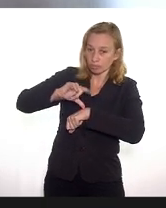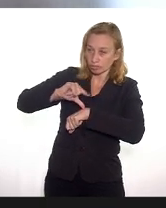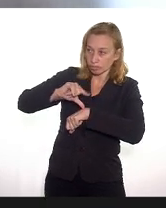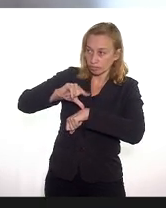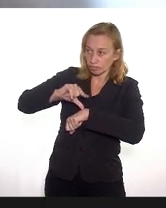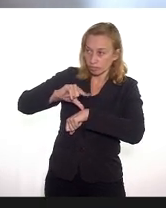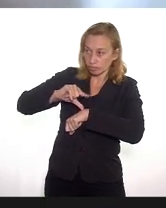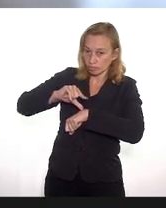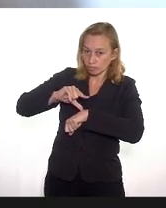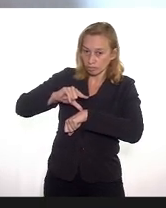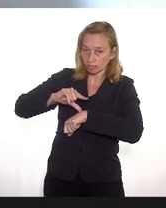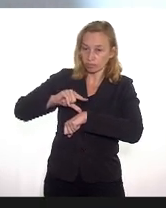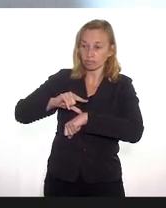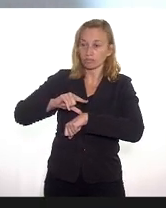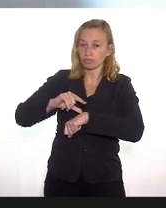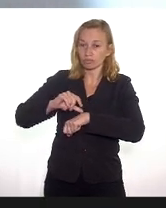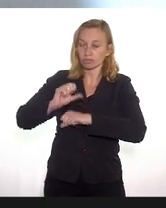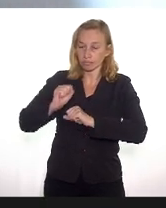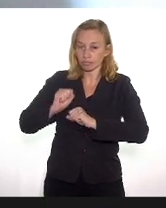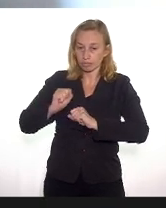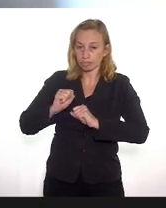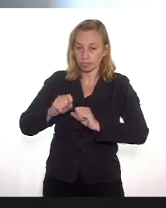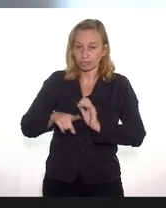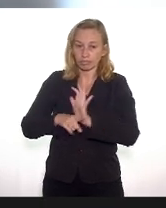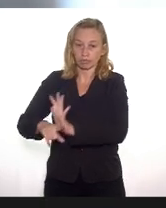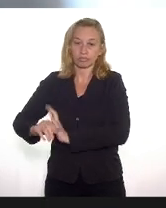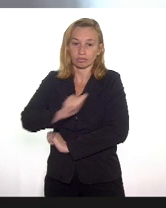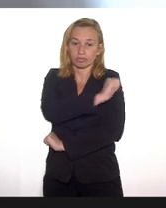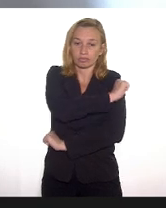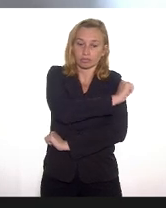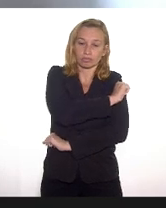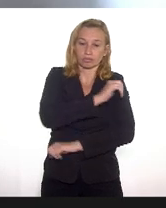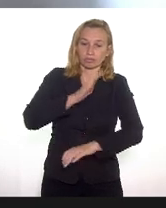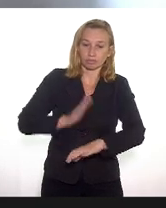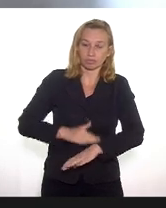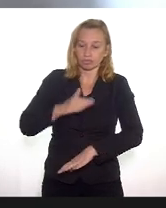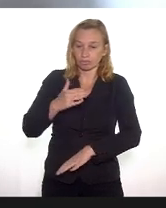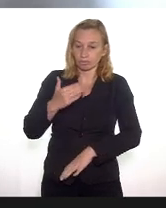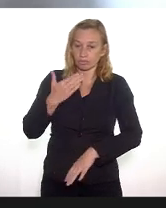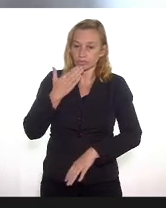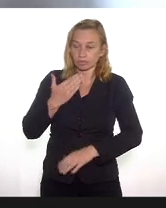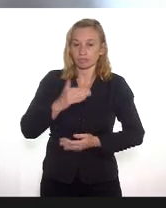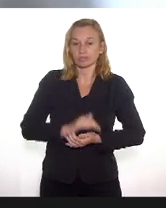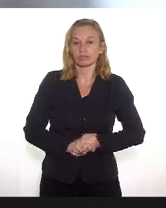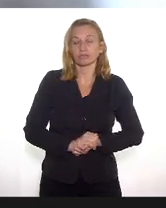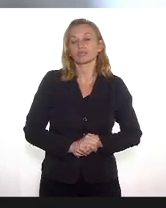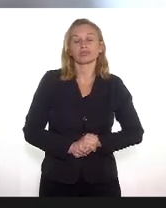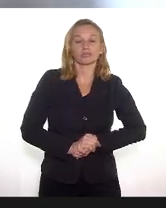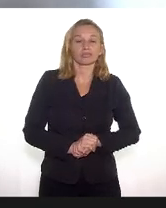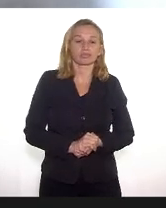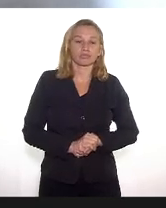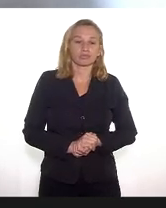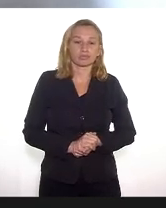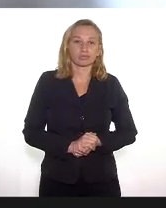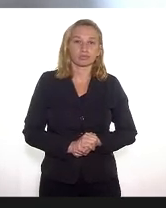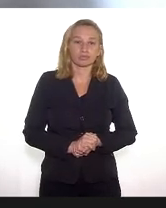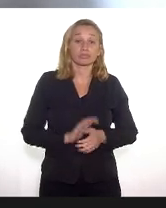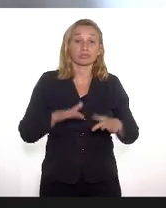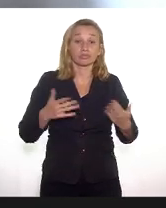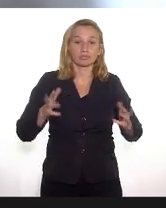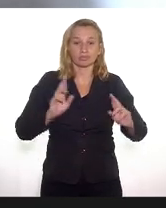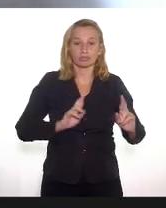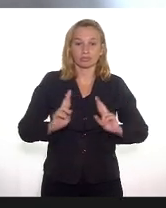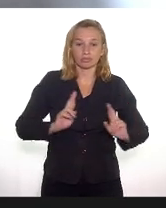né? Atenda no home office nesse horário, porque eu tenho mais demanda para aluno fazendo prova e tirar dúvida. Com